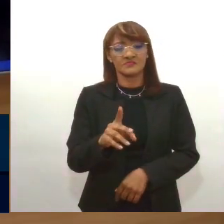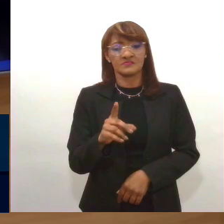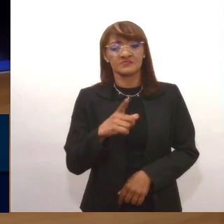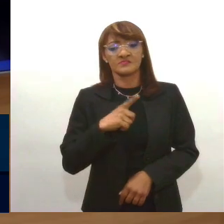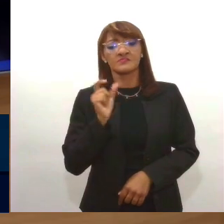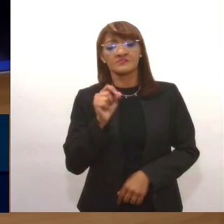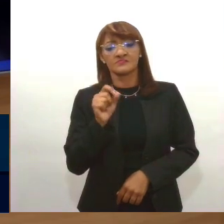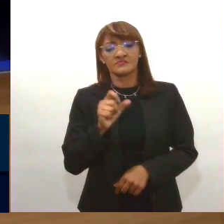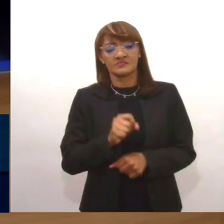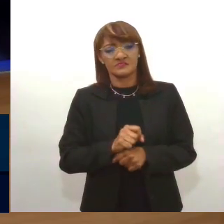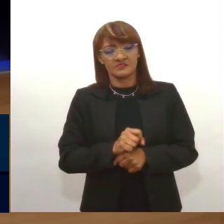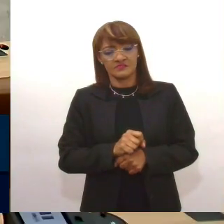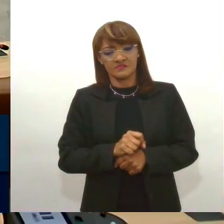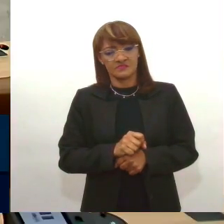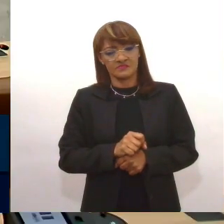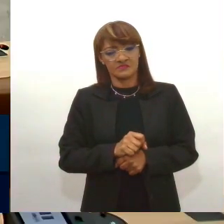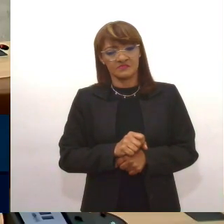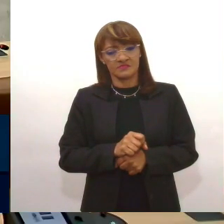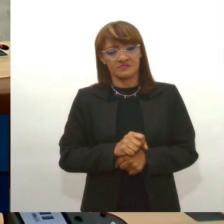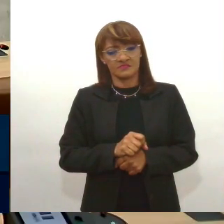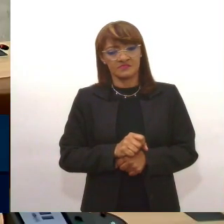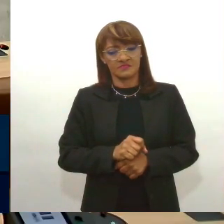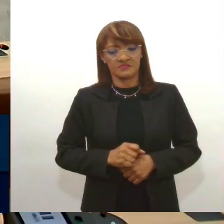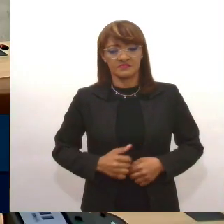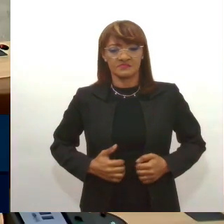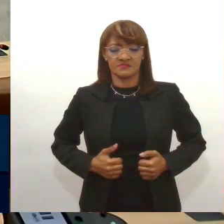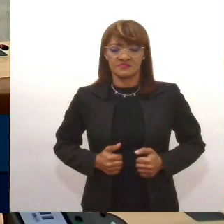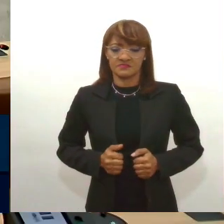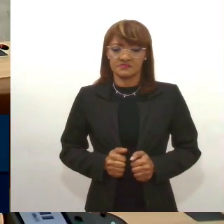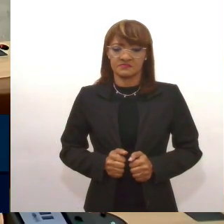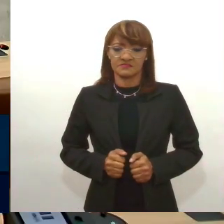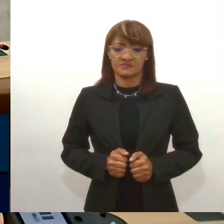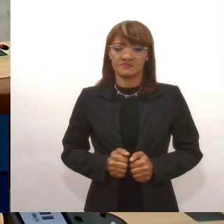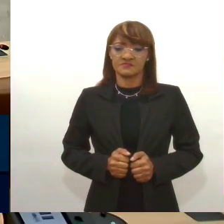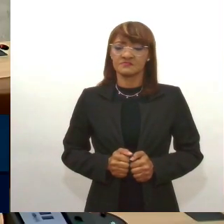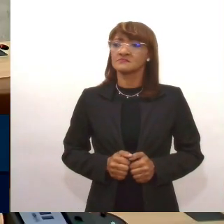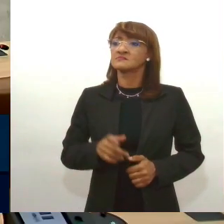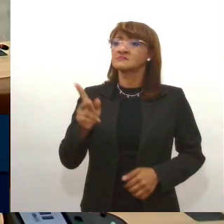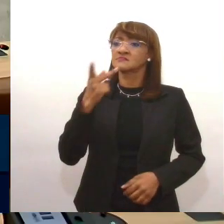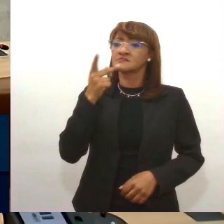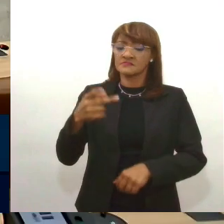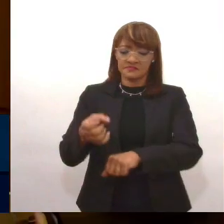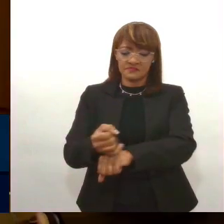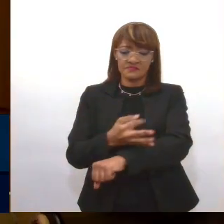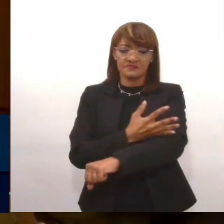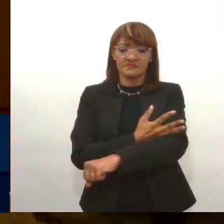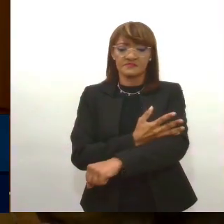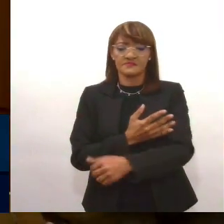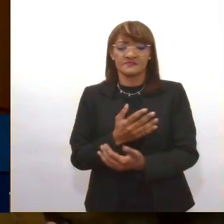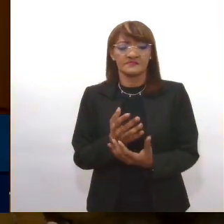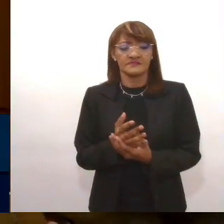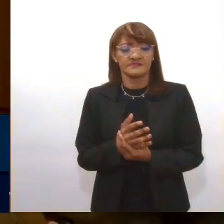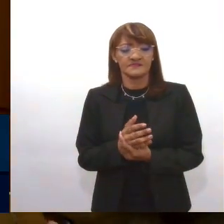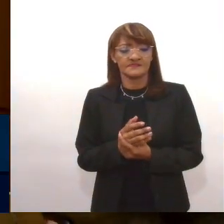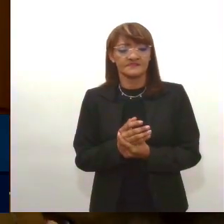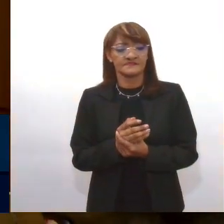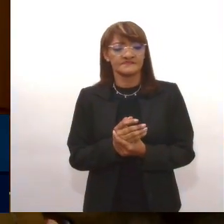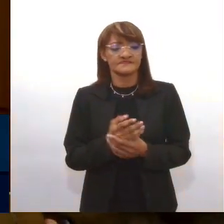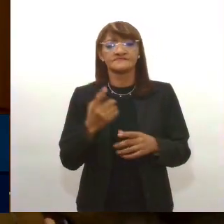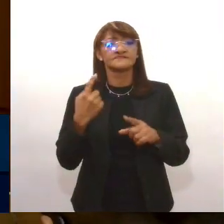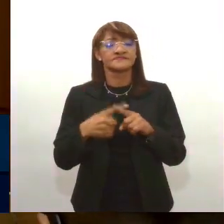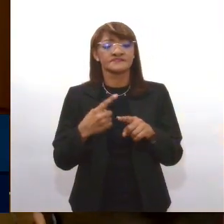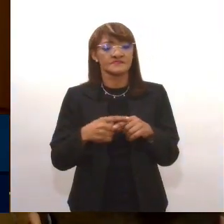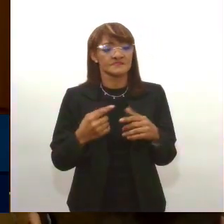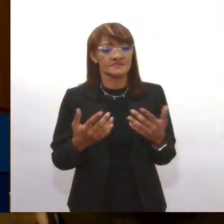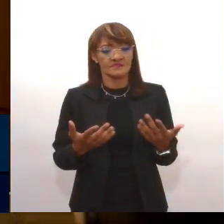perdição é um relato até Ela se emocionou logo depois porque ela por denunciar